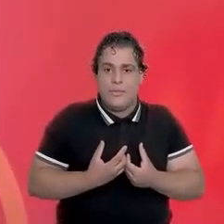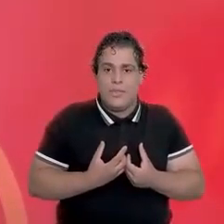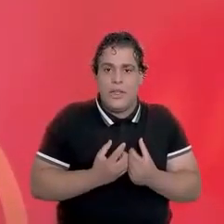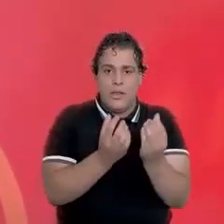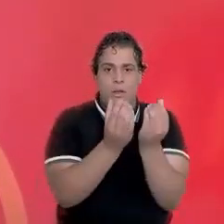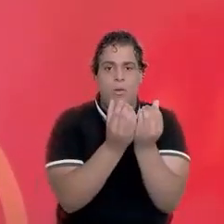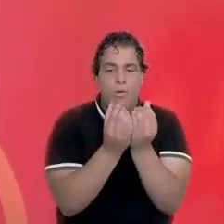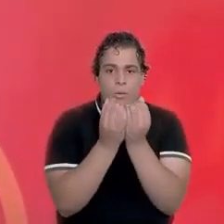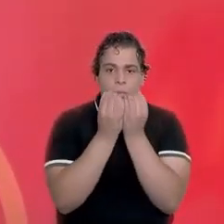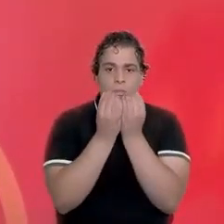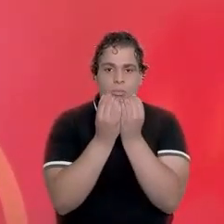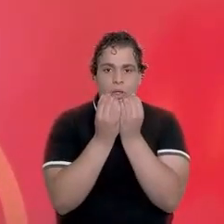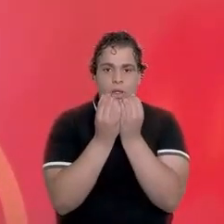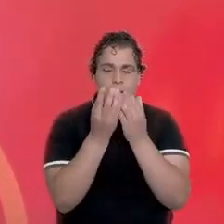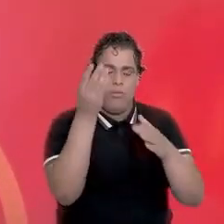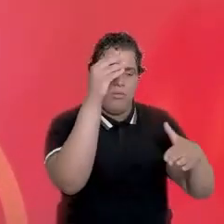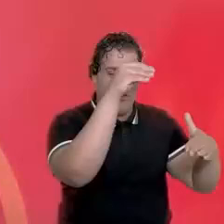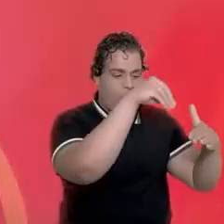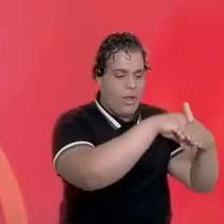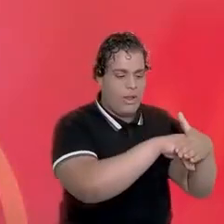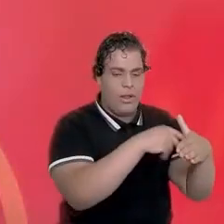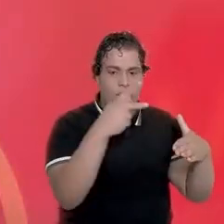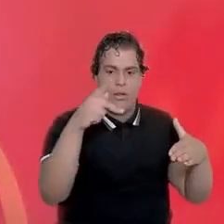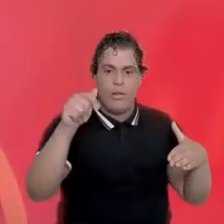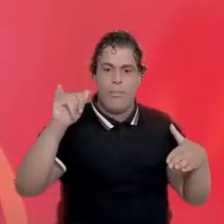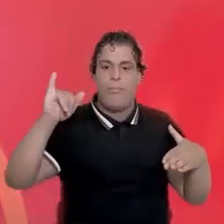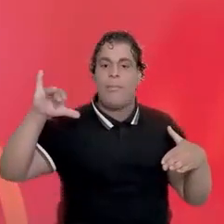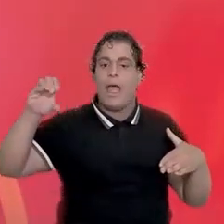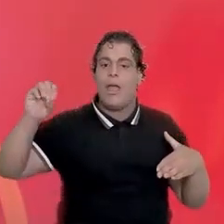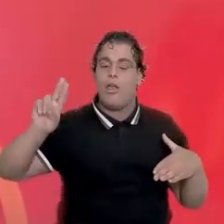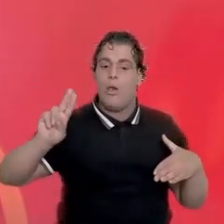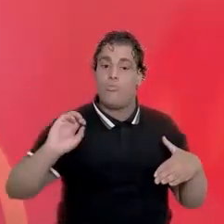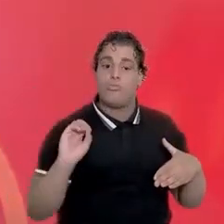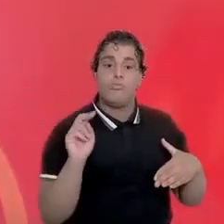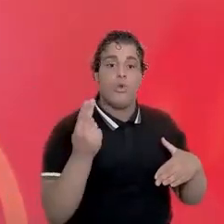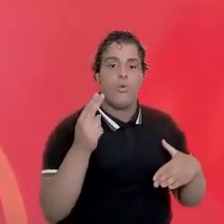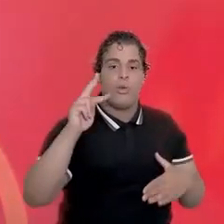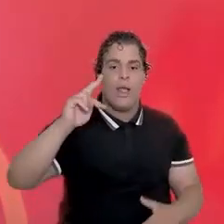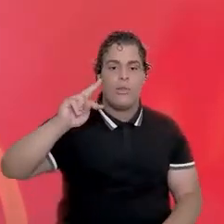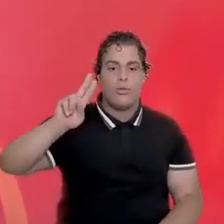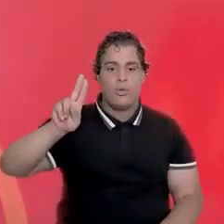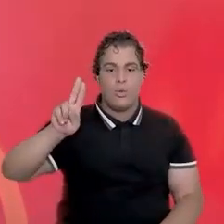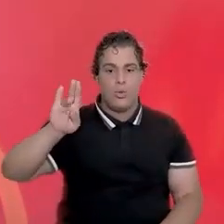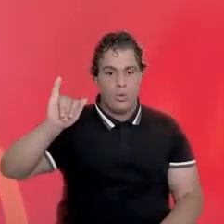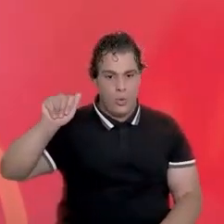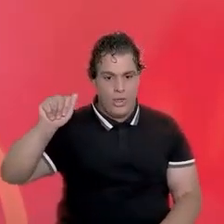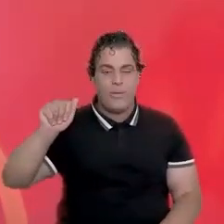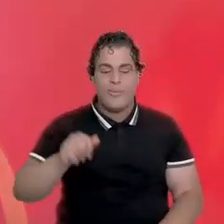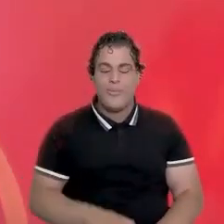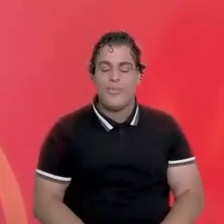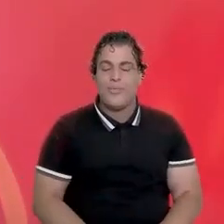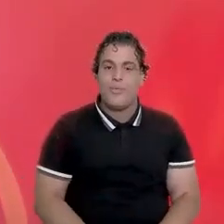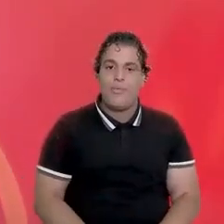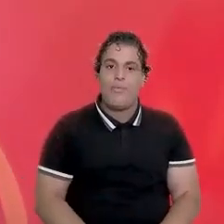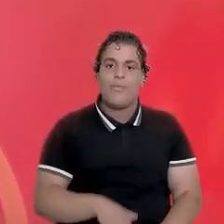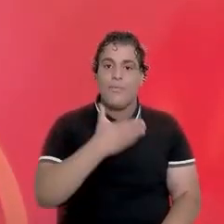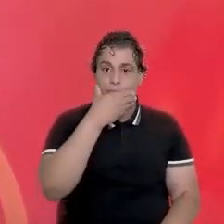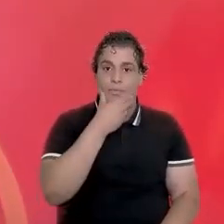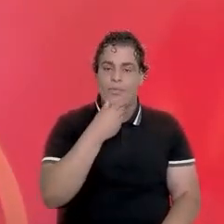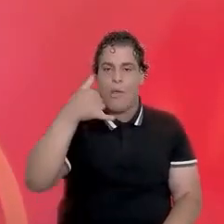será guardado no paiol ou na tuia depois. O